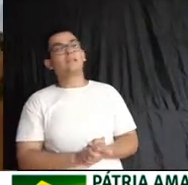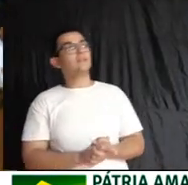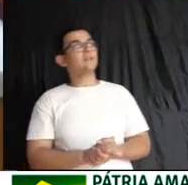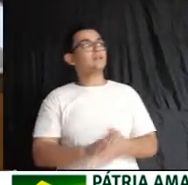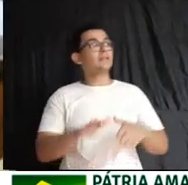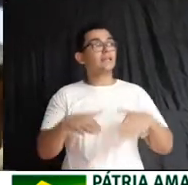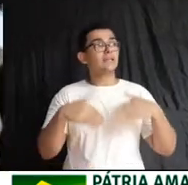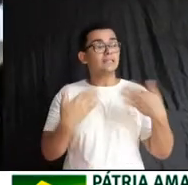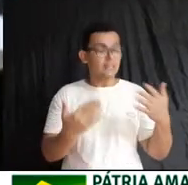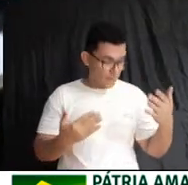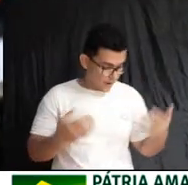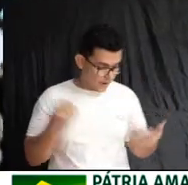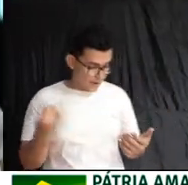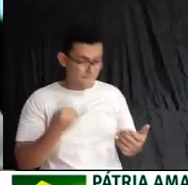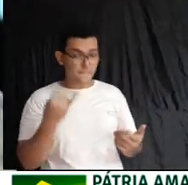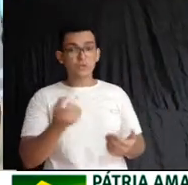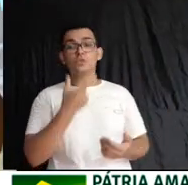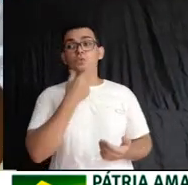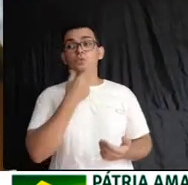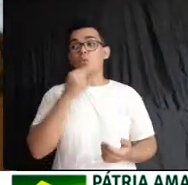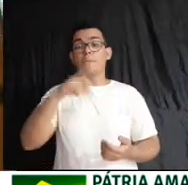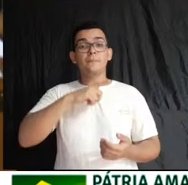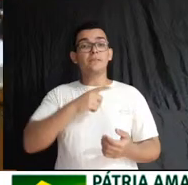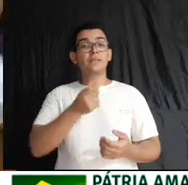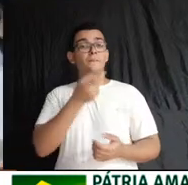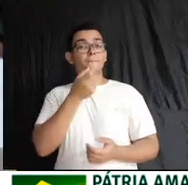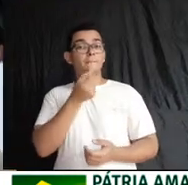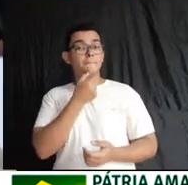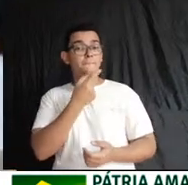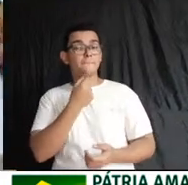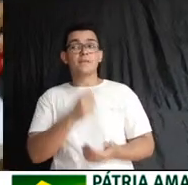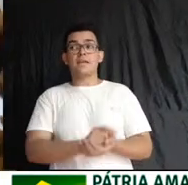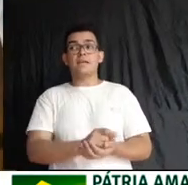no bolso. Os meninos já estão prontos. Cadê